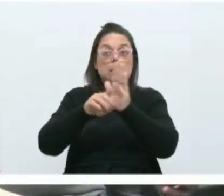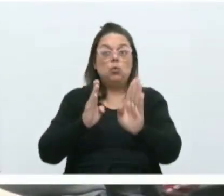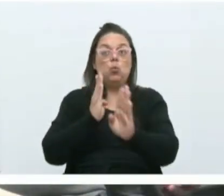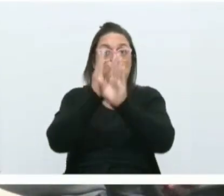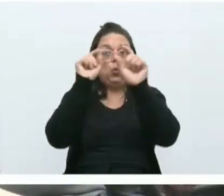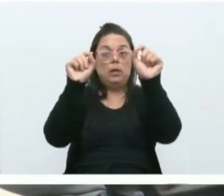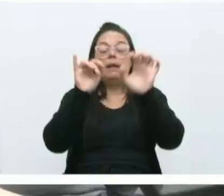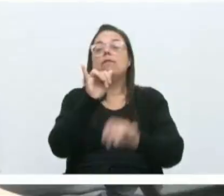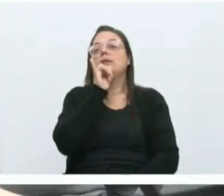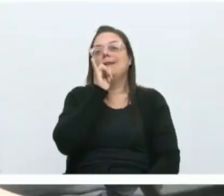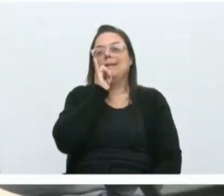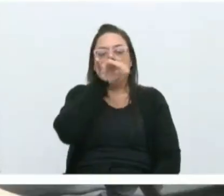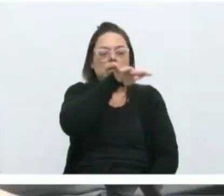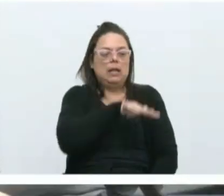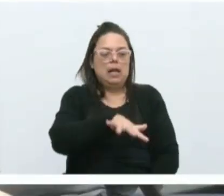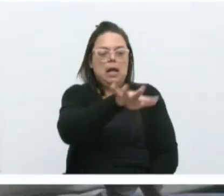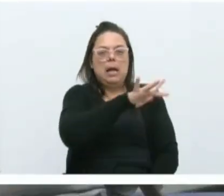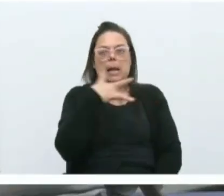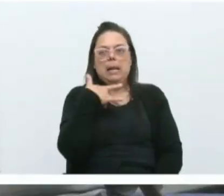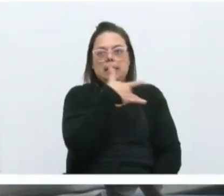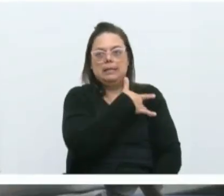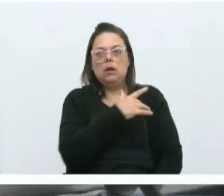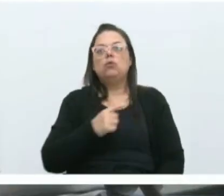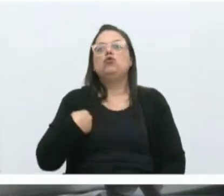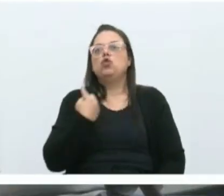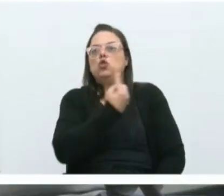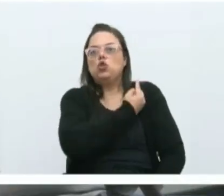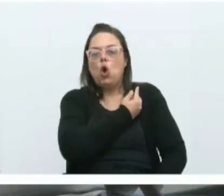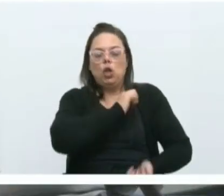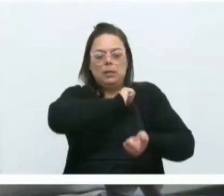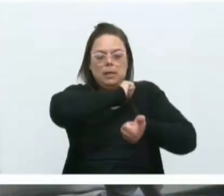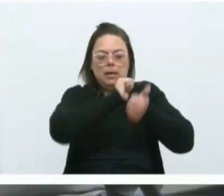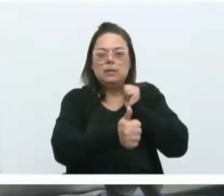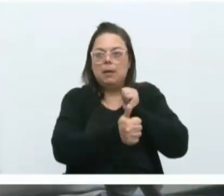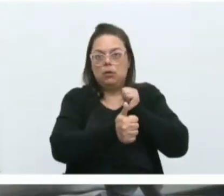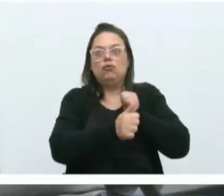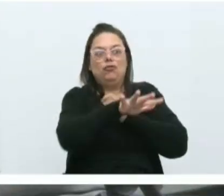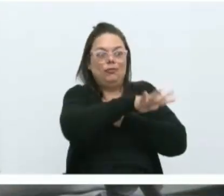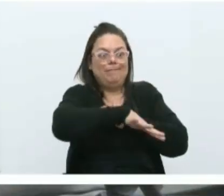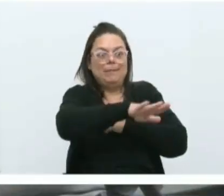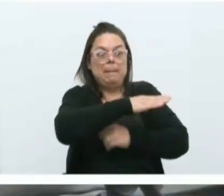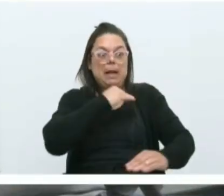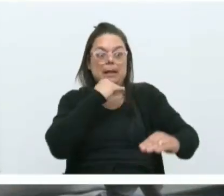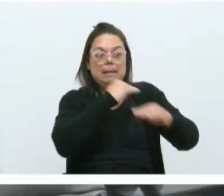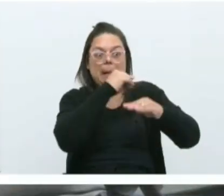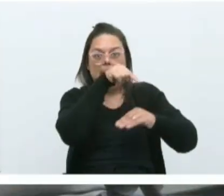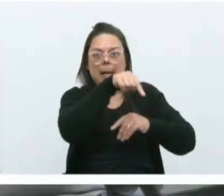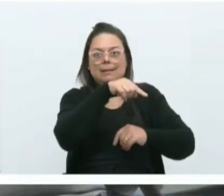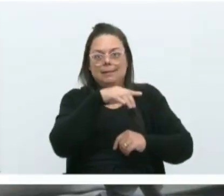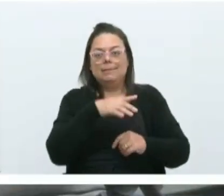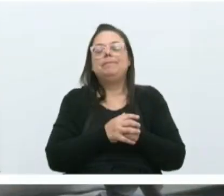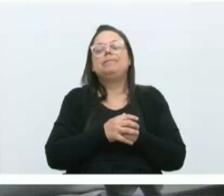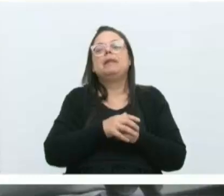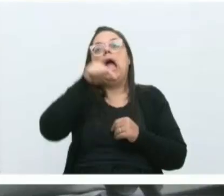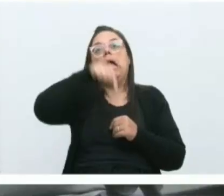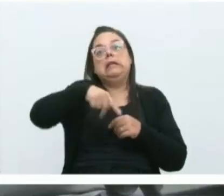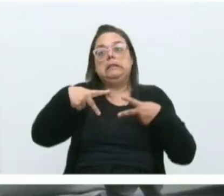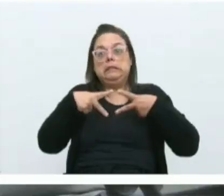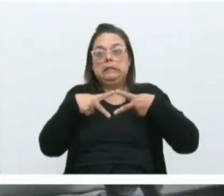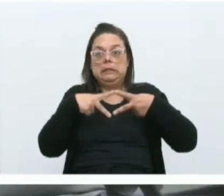dar o exemplo da saúde, porque a nossa atividade esportiva impacta lá na saúde. Nós gastamos em